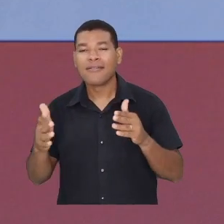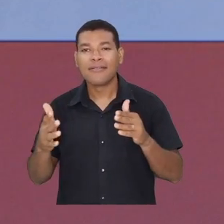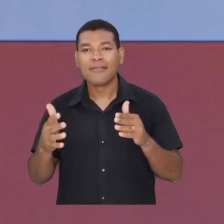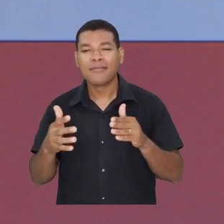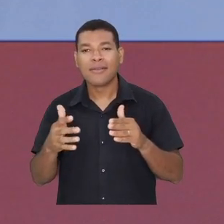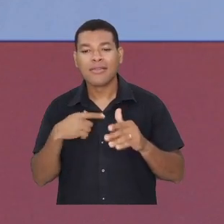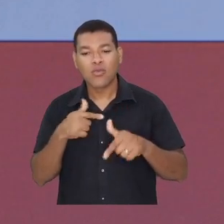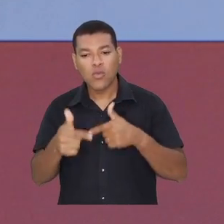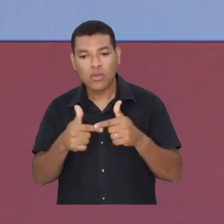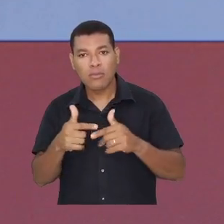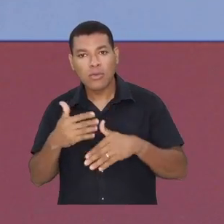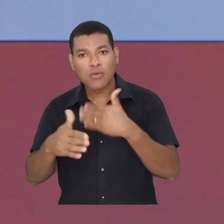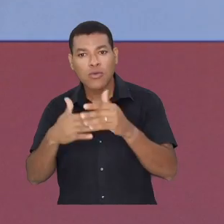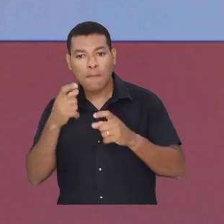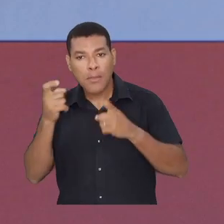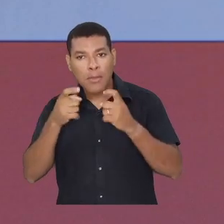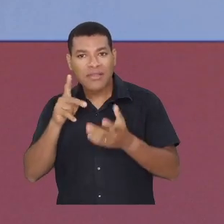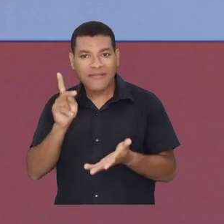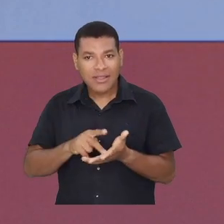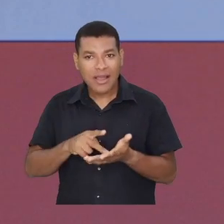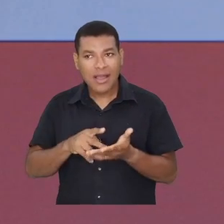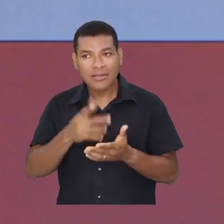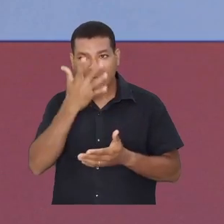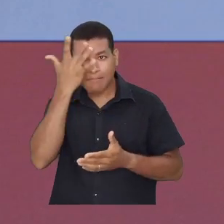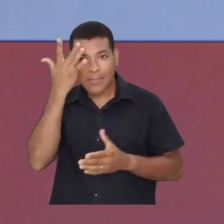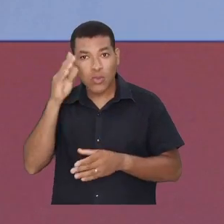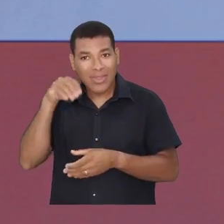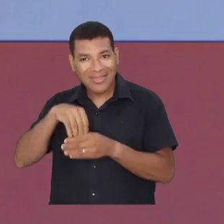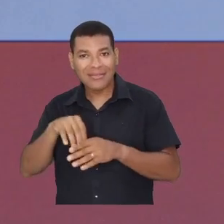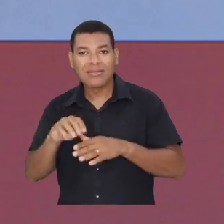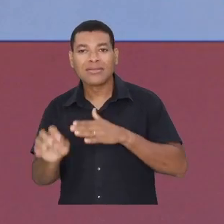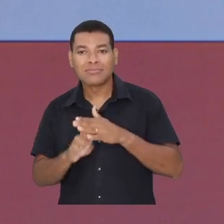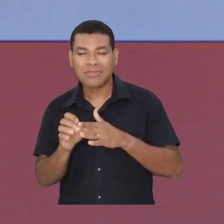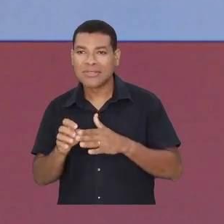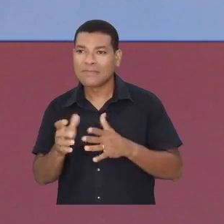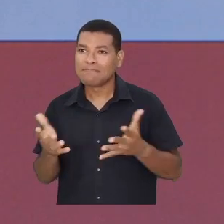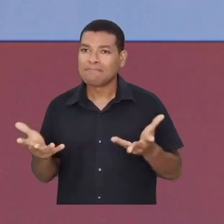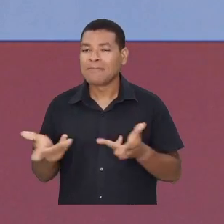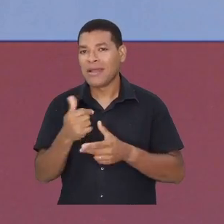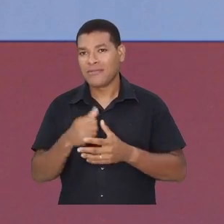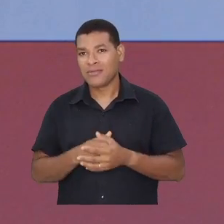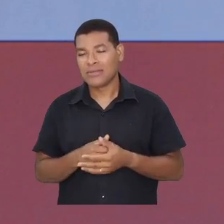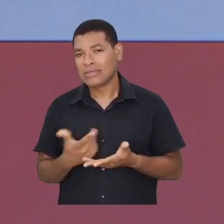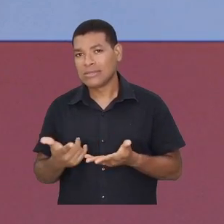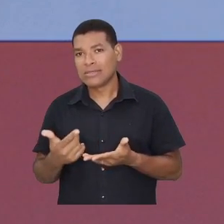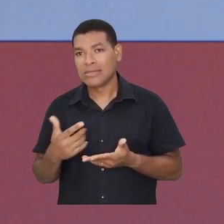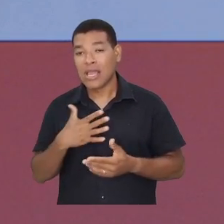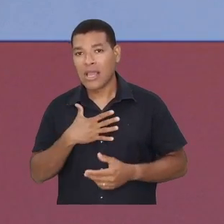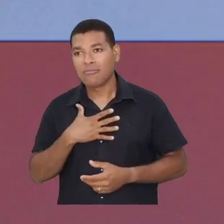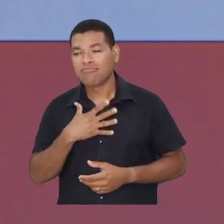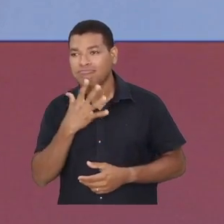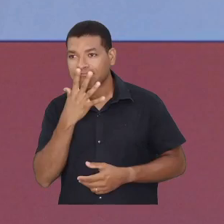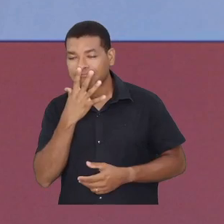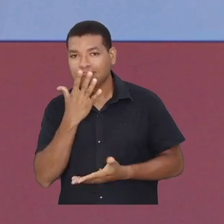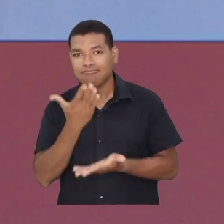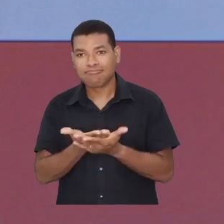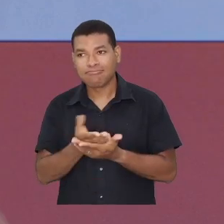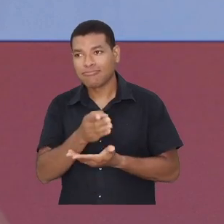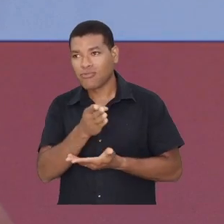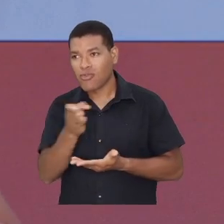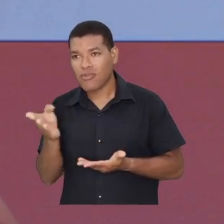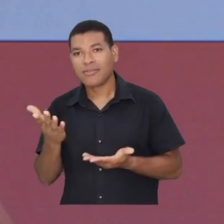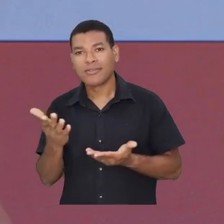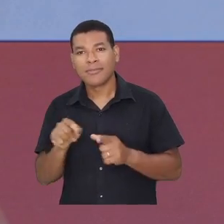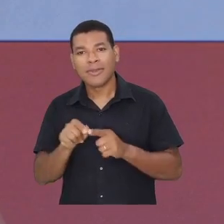desenvolvimento, de preocupação genuína com as suas pessoas, assim, que é muito incrível, assim. Então, toda a minha admiração, assim, por vocês e